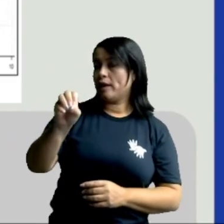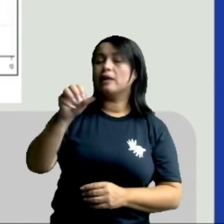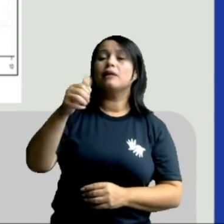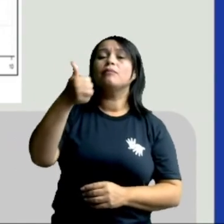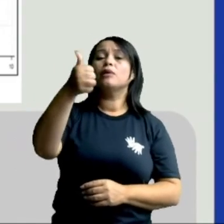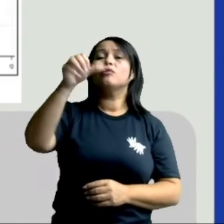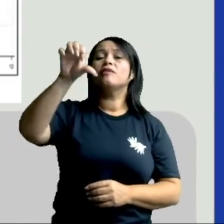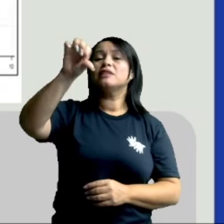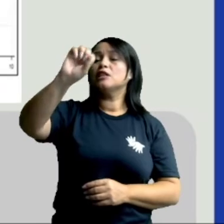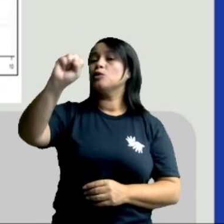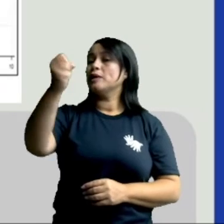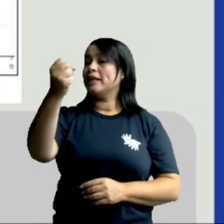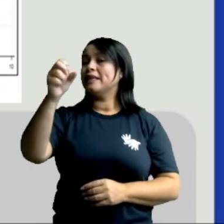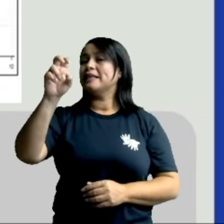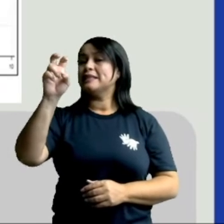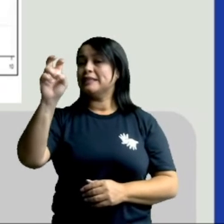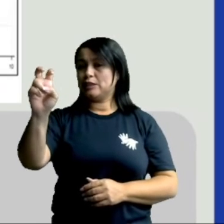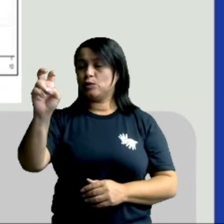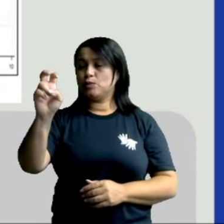1955 e